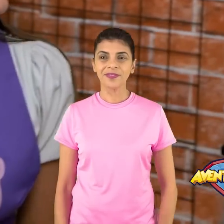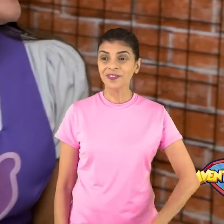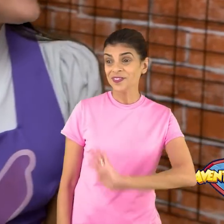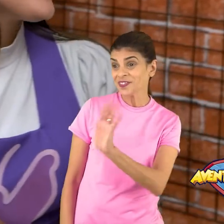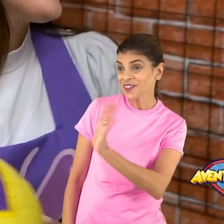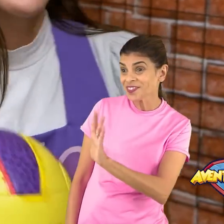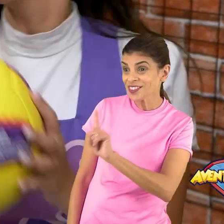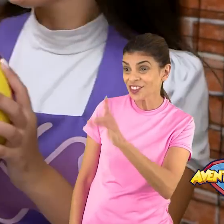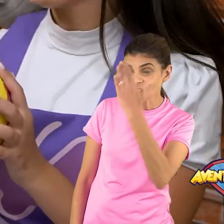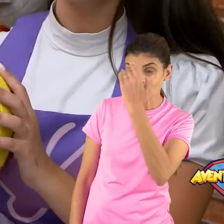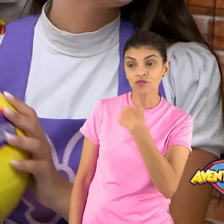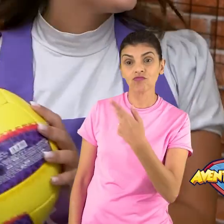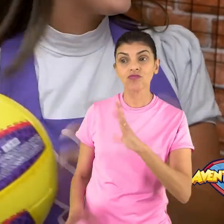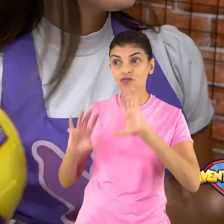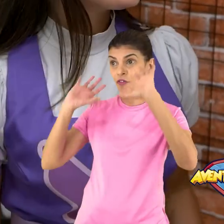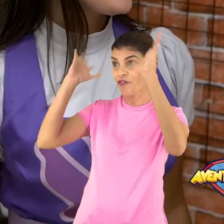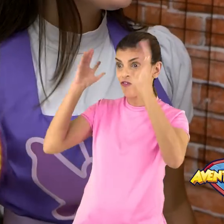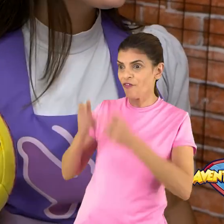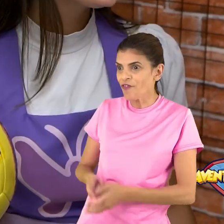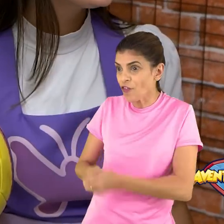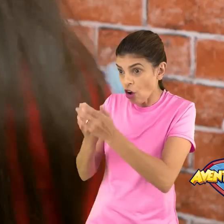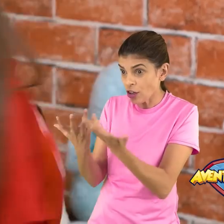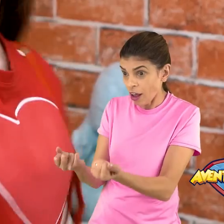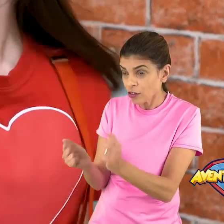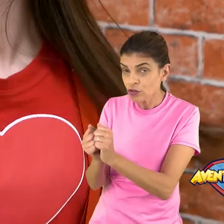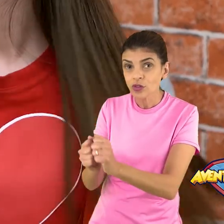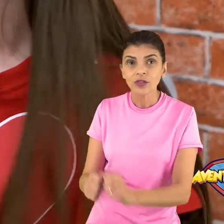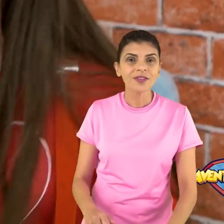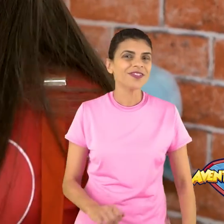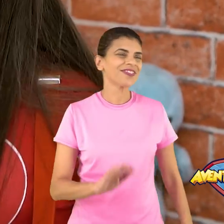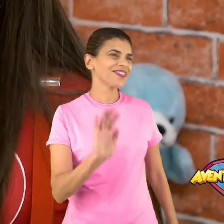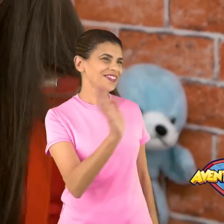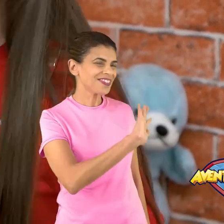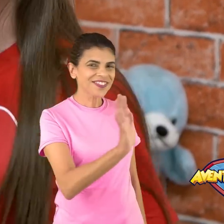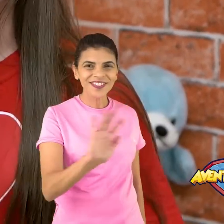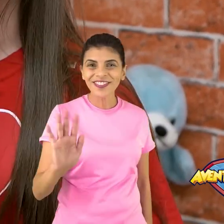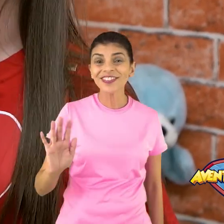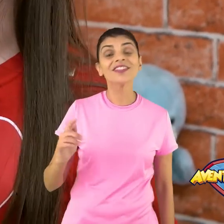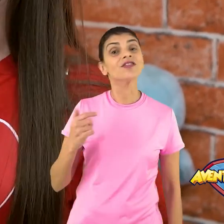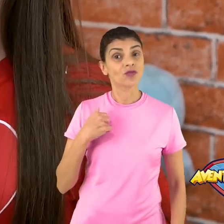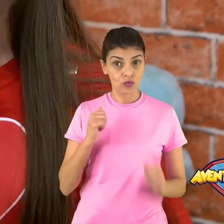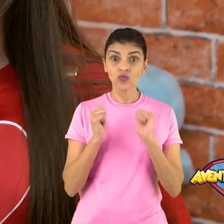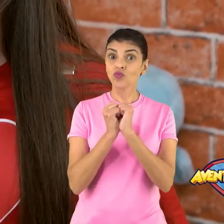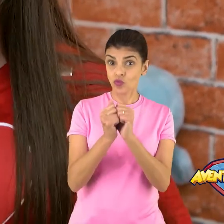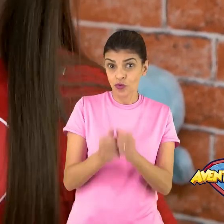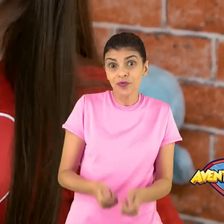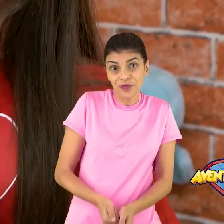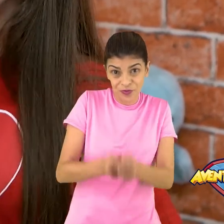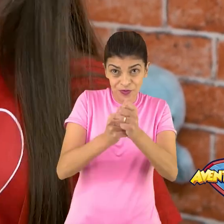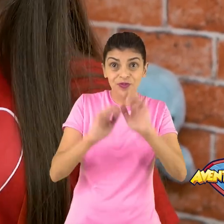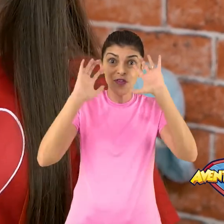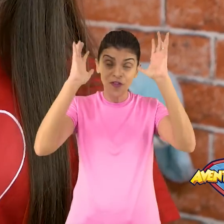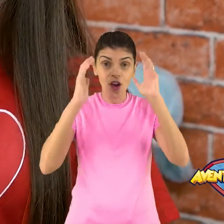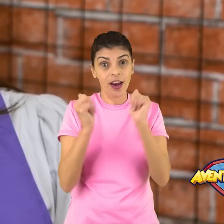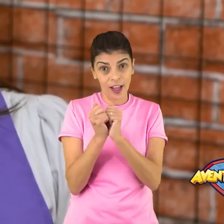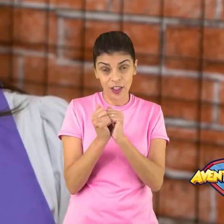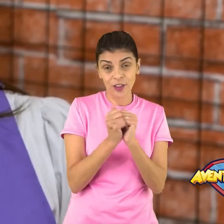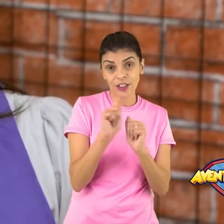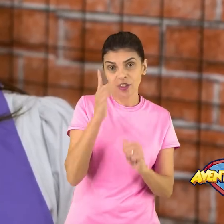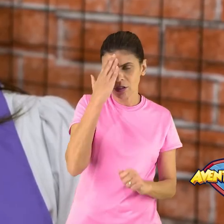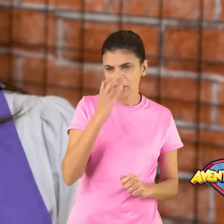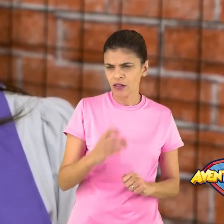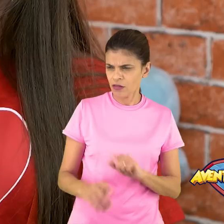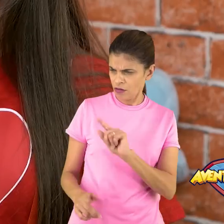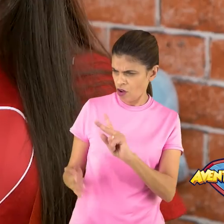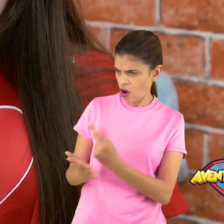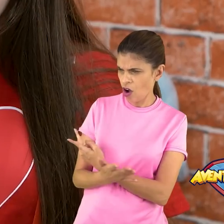Oi, Gi! A gente tá indo jogar vôlei. Quer ir com a gente? Oi, Gi! A gente tá indo jogar vôlei. Quer ir com a gente? O que deu